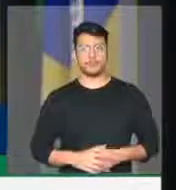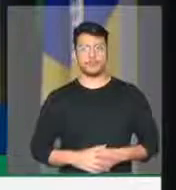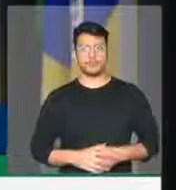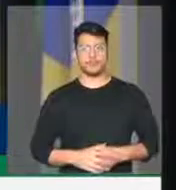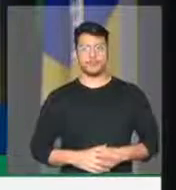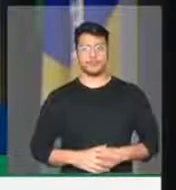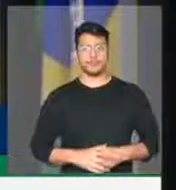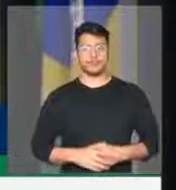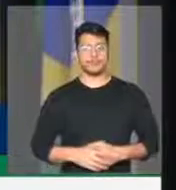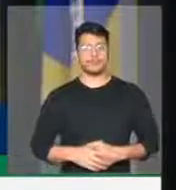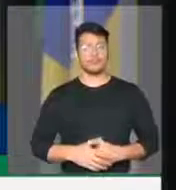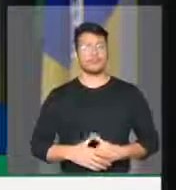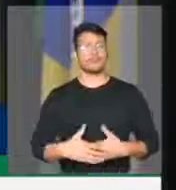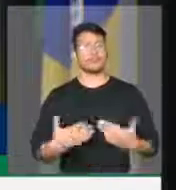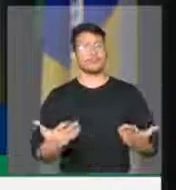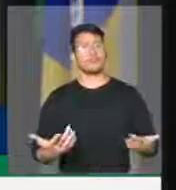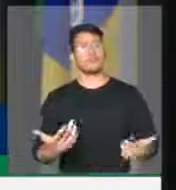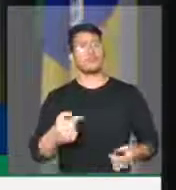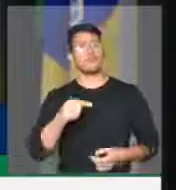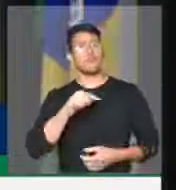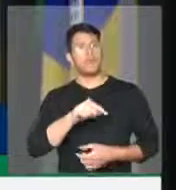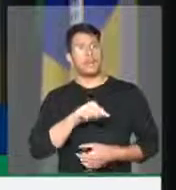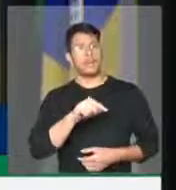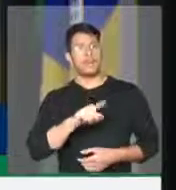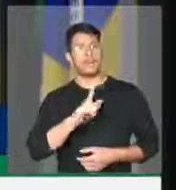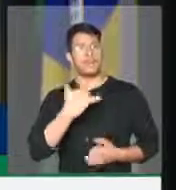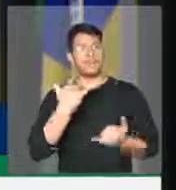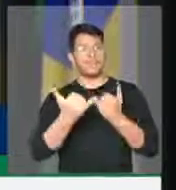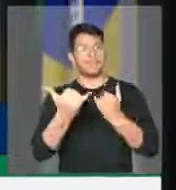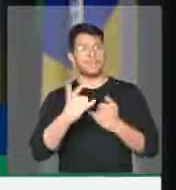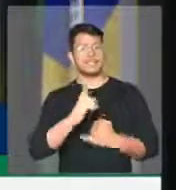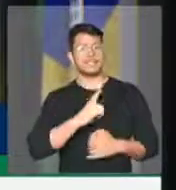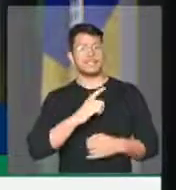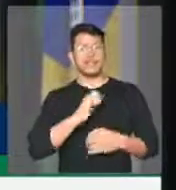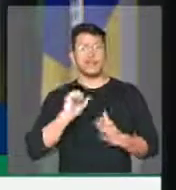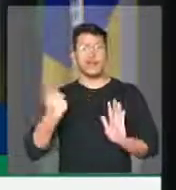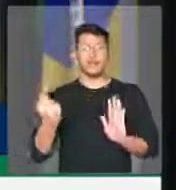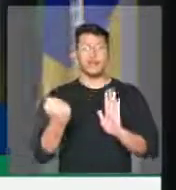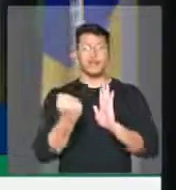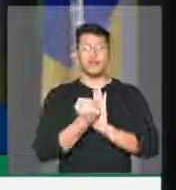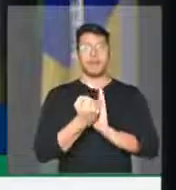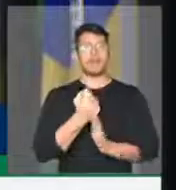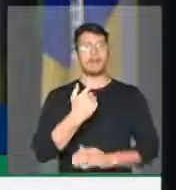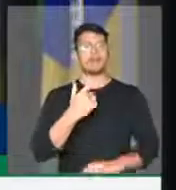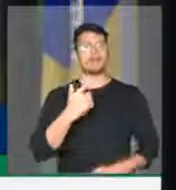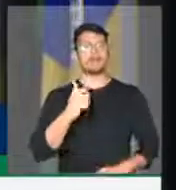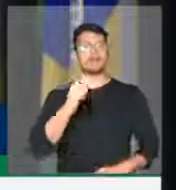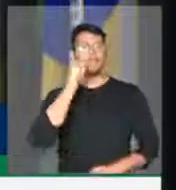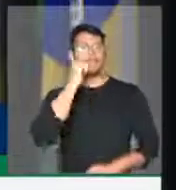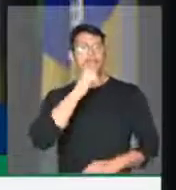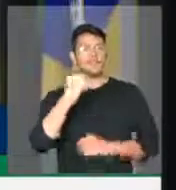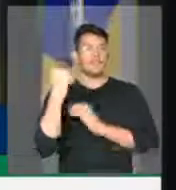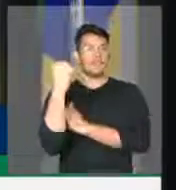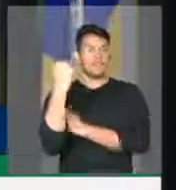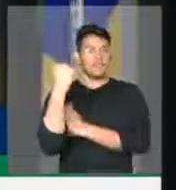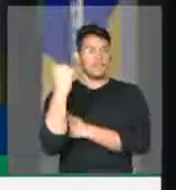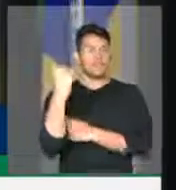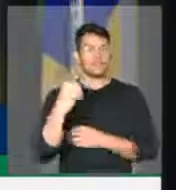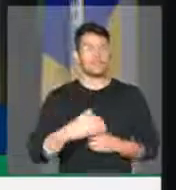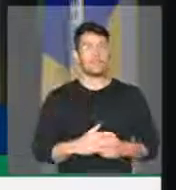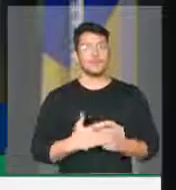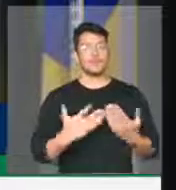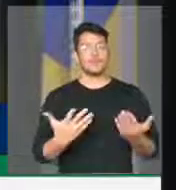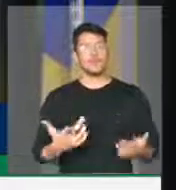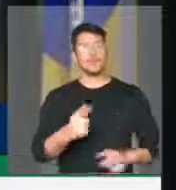gosto da bandeira do feminismo, mas fico um pouco espantado que essas bandeiras feministas, às vezes, não valorizam essas